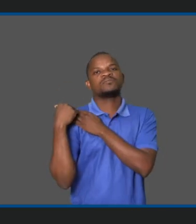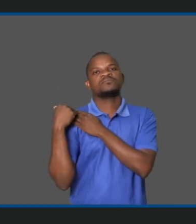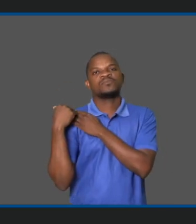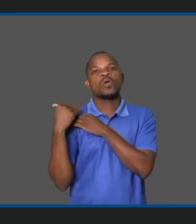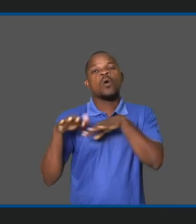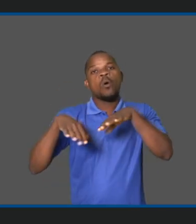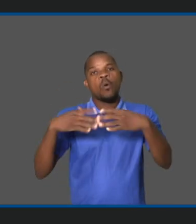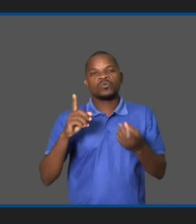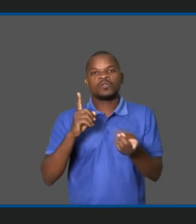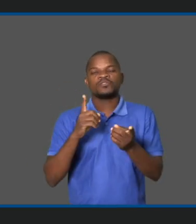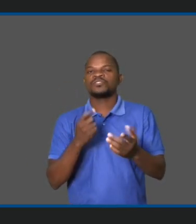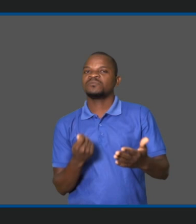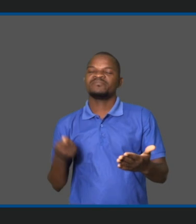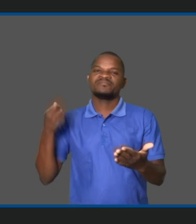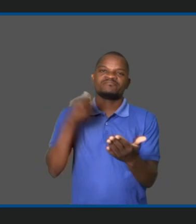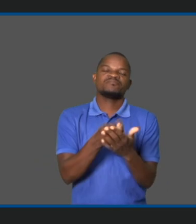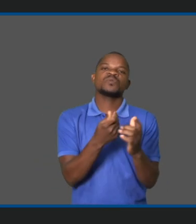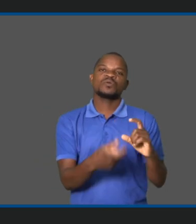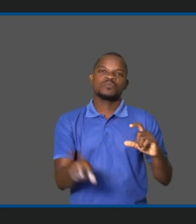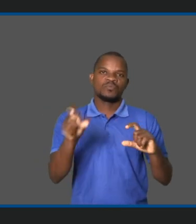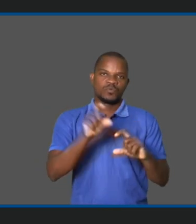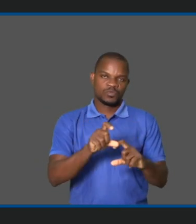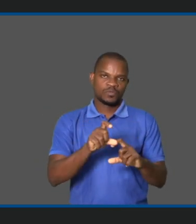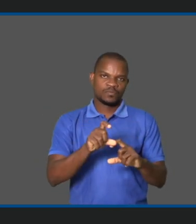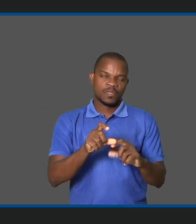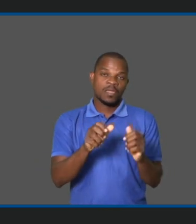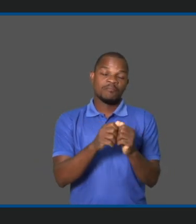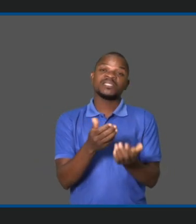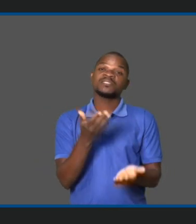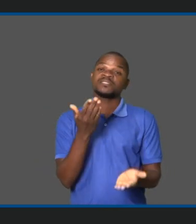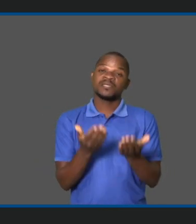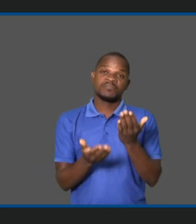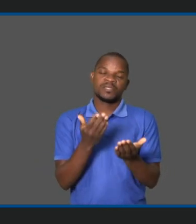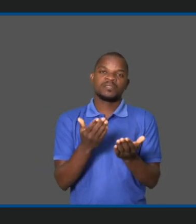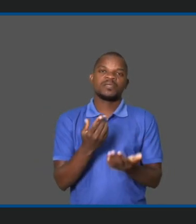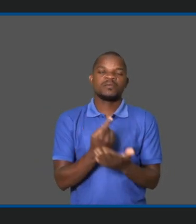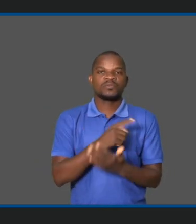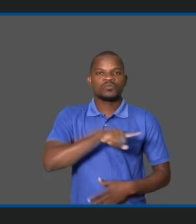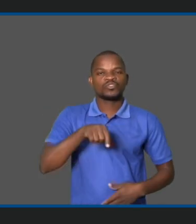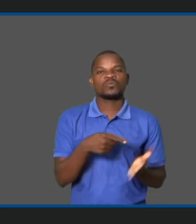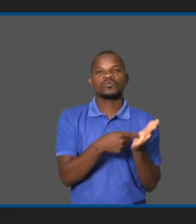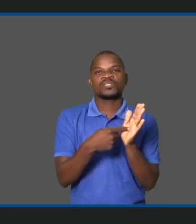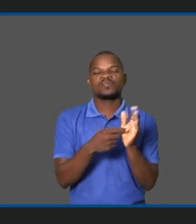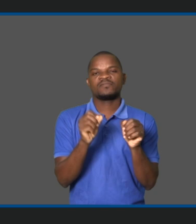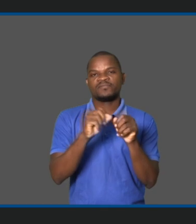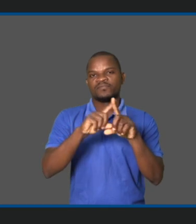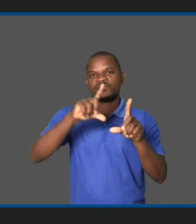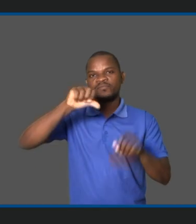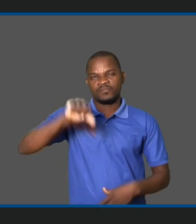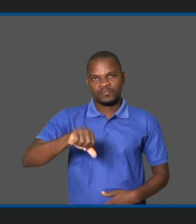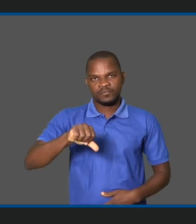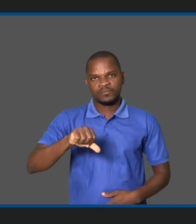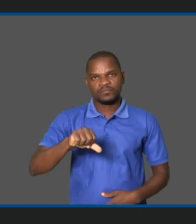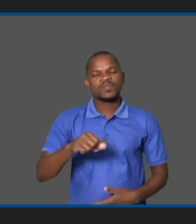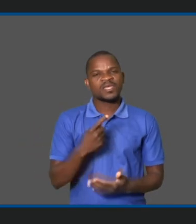que a gente consiga aprovar. Então, há que ser exemplar relativamente em